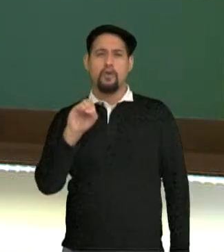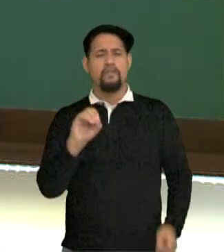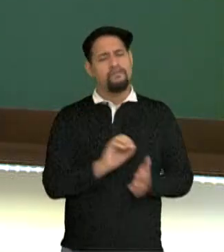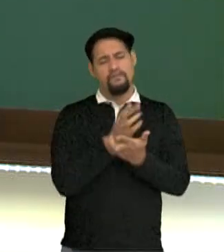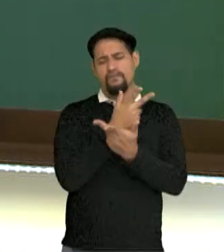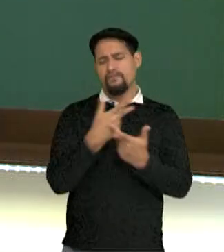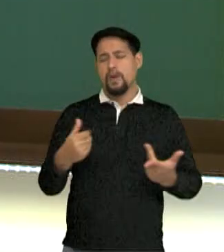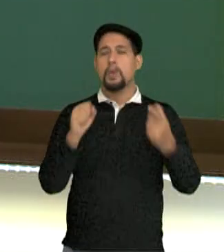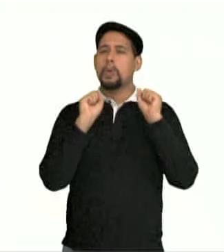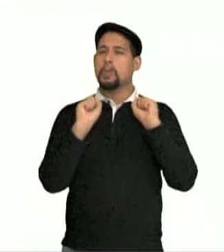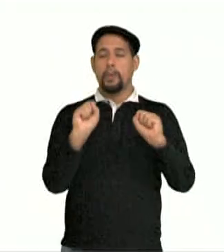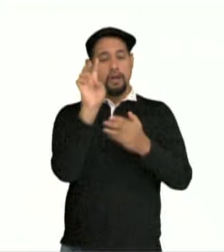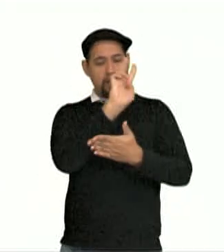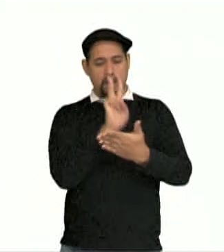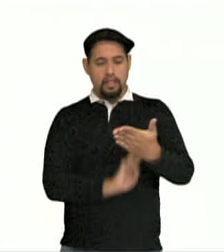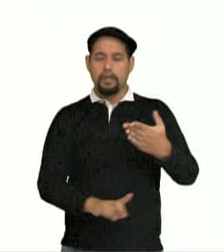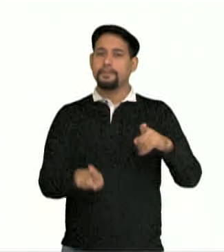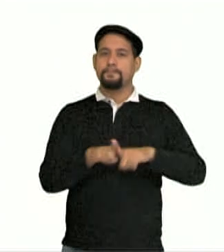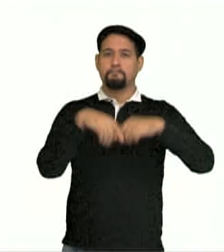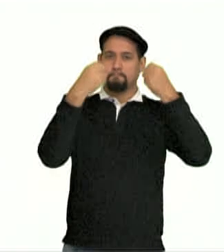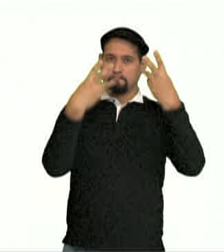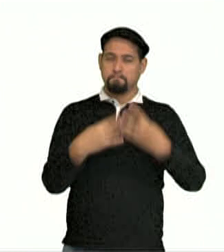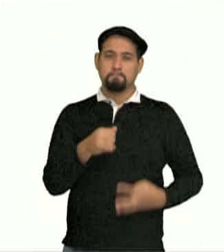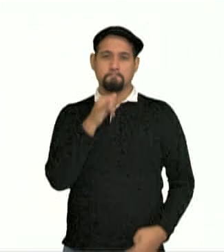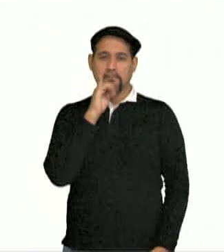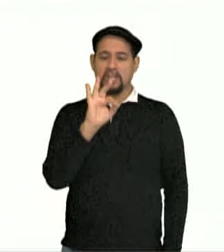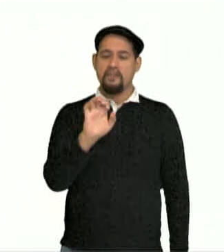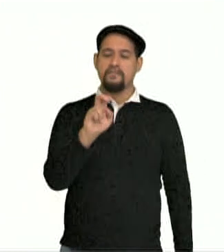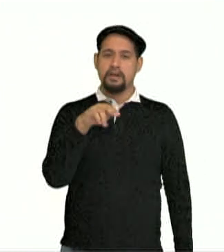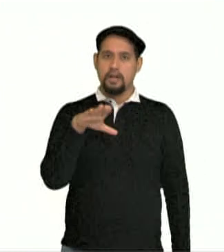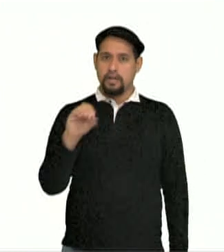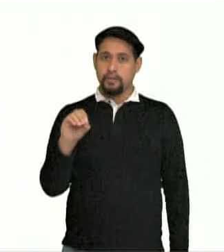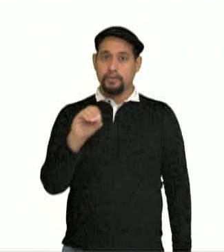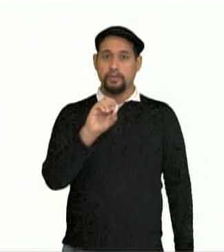pode ler. Narrativa como Fernando Sabino.